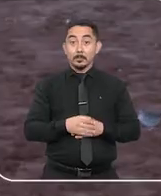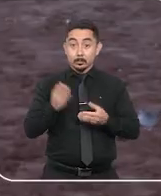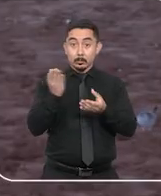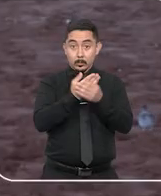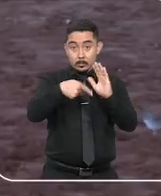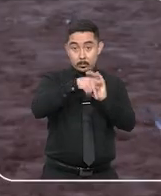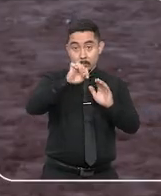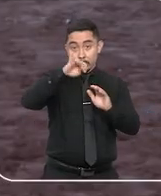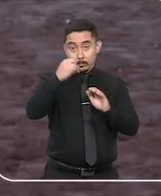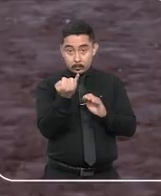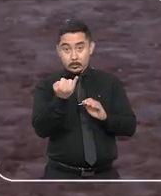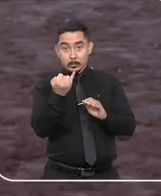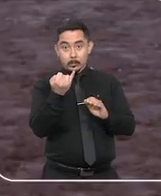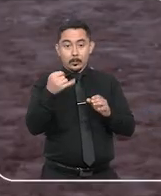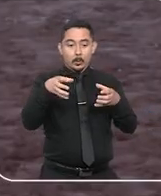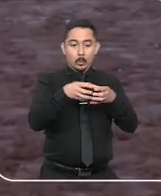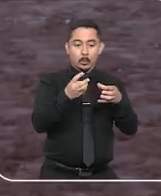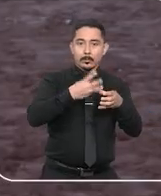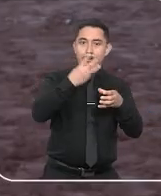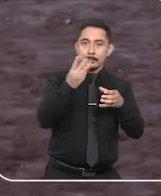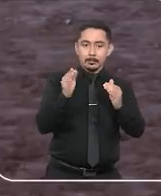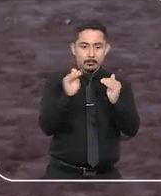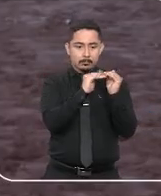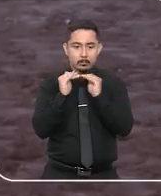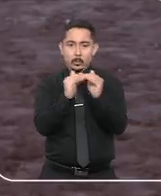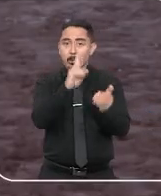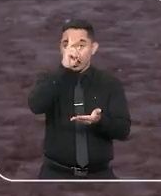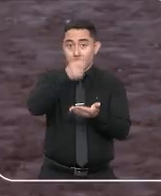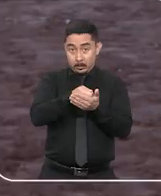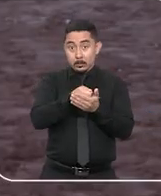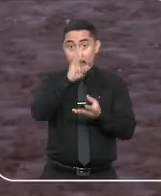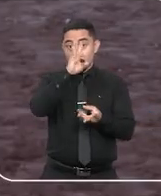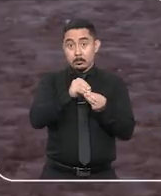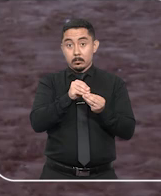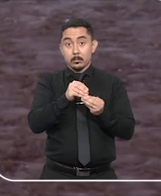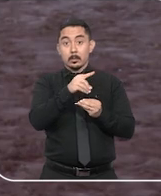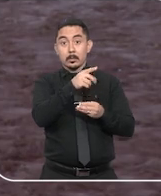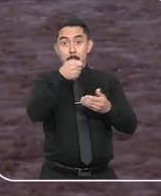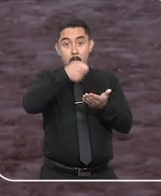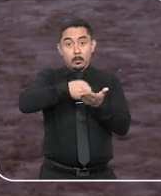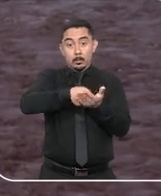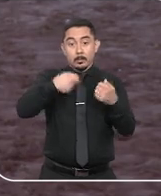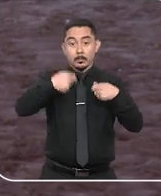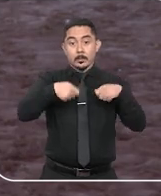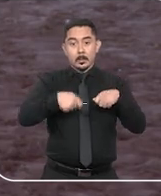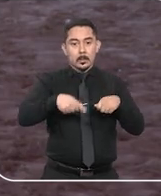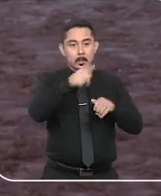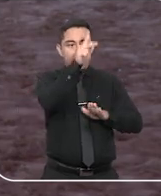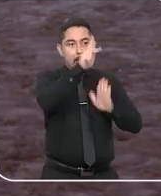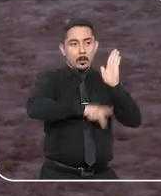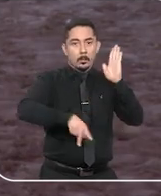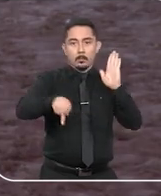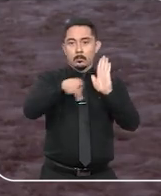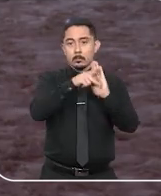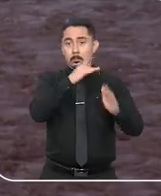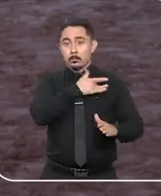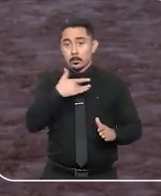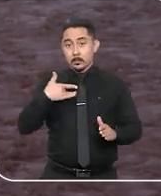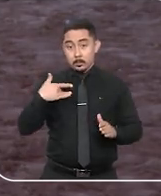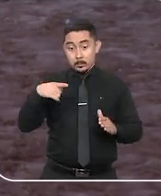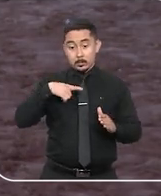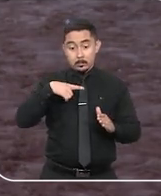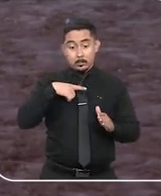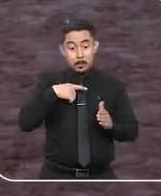Em um caso que chegou ao STJ, a terceira turma, por unanimidade, reconheceu a obrigação de a operadora de plano de